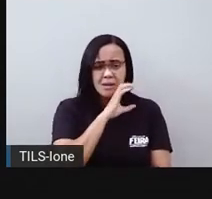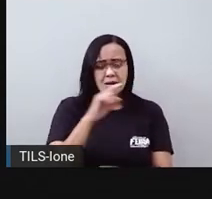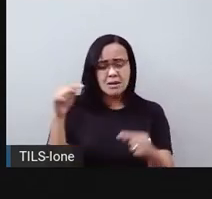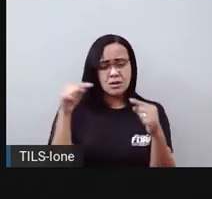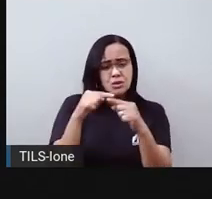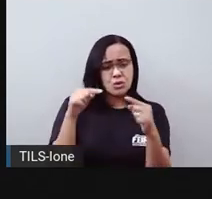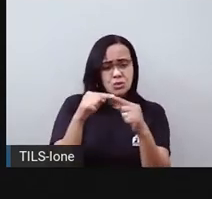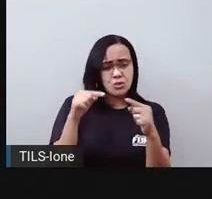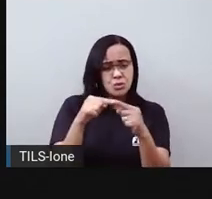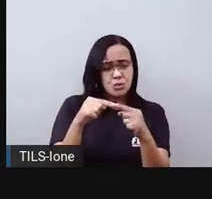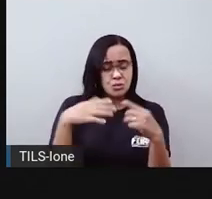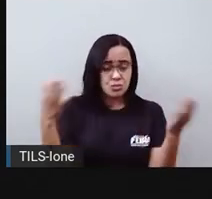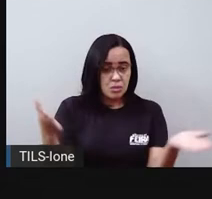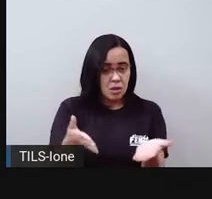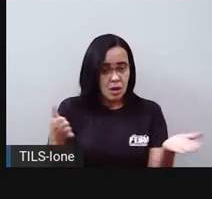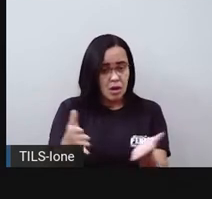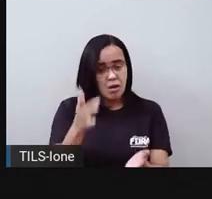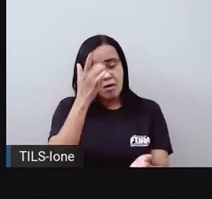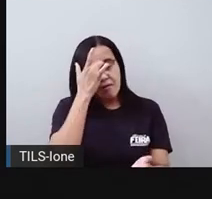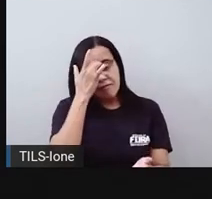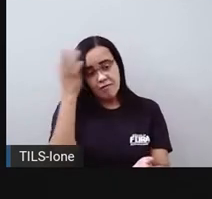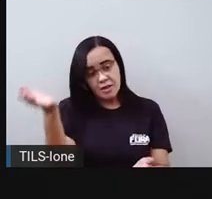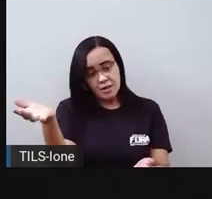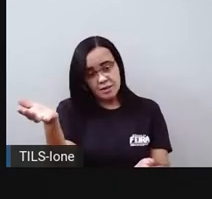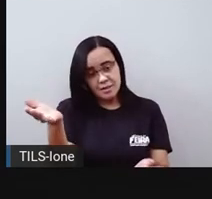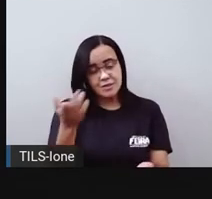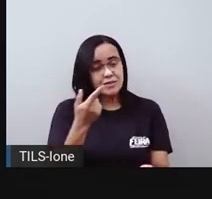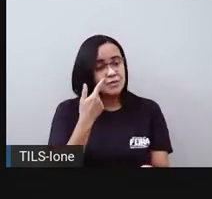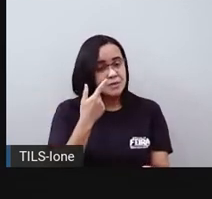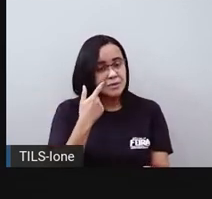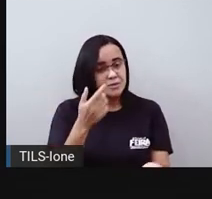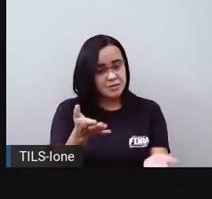ficou fácil. Let's see, vamos ver?